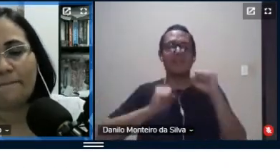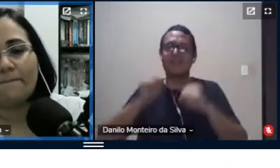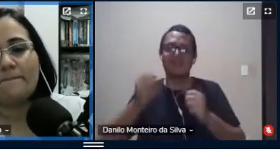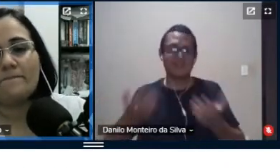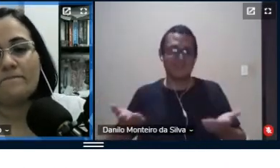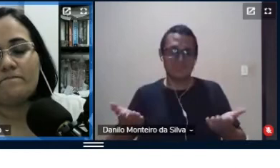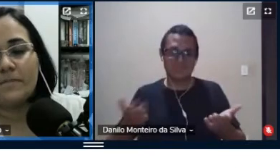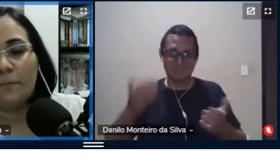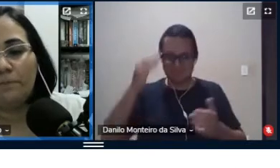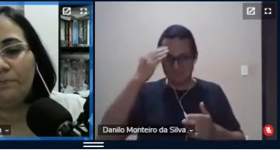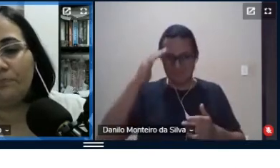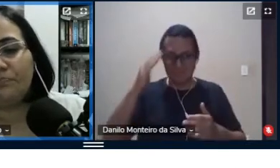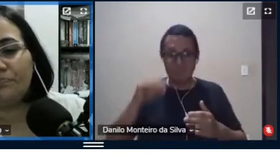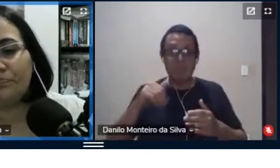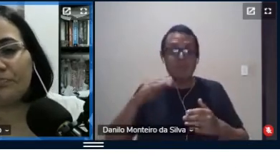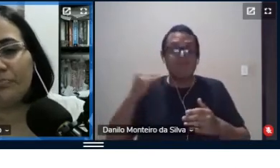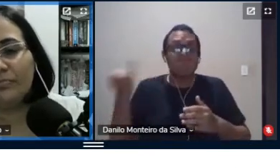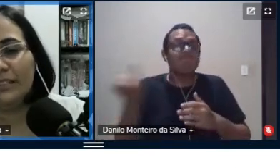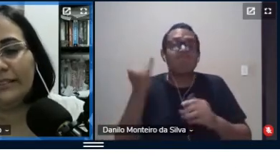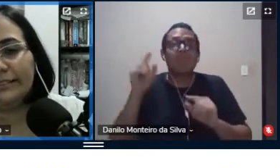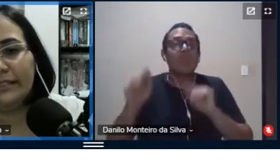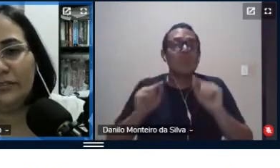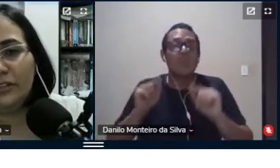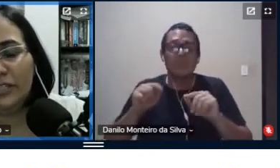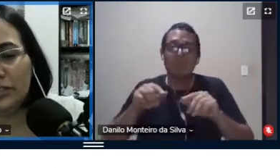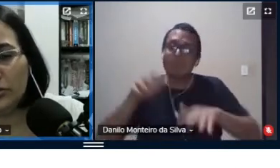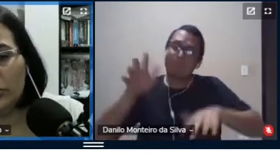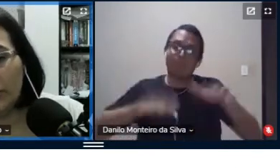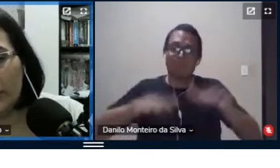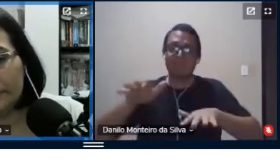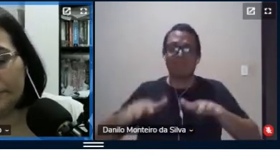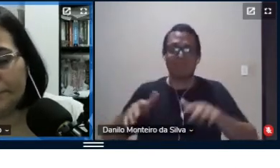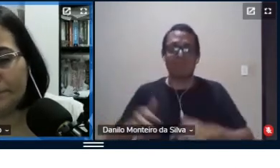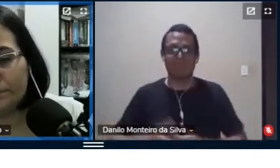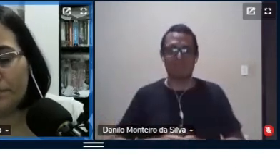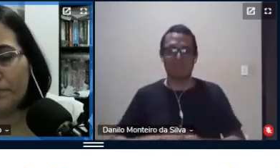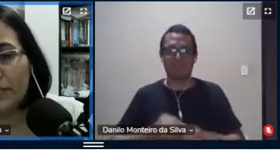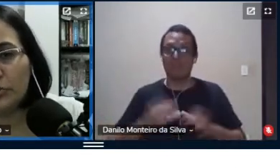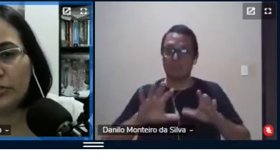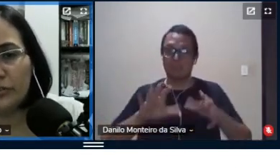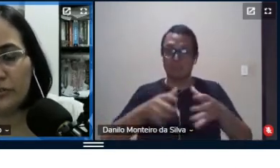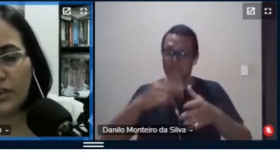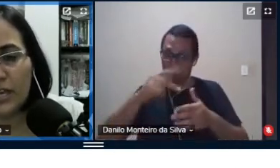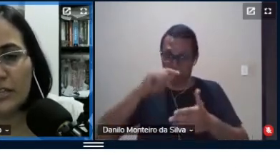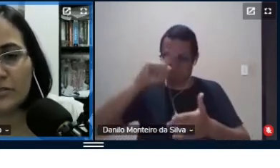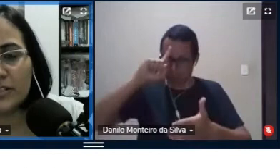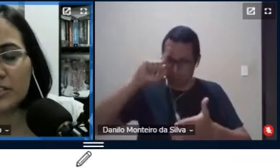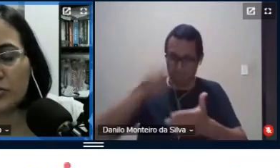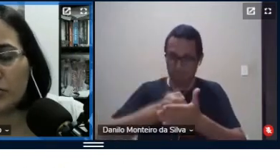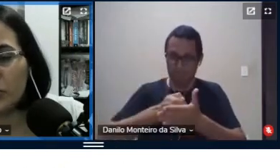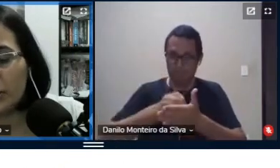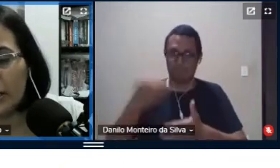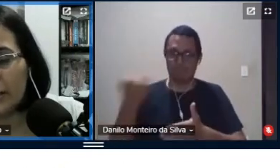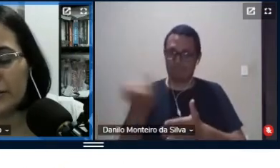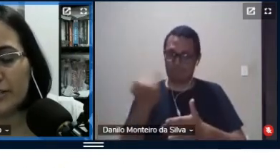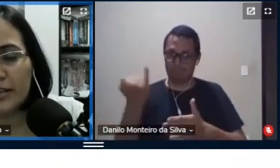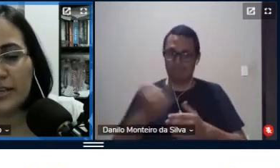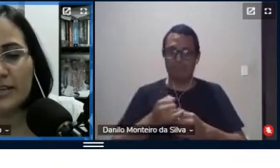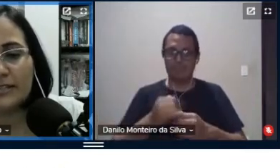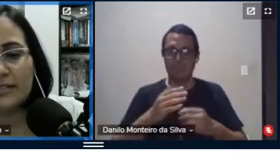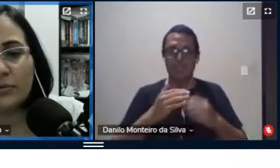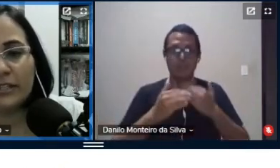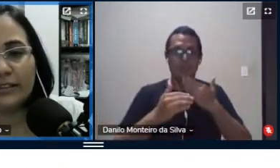Então, definido isso daí, que os defeitos e as